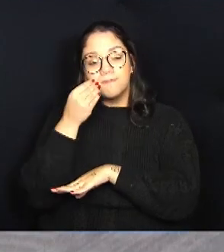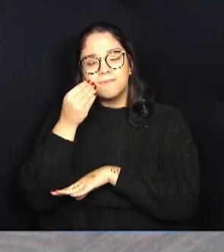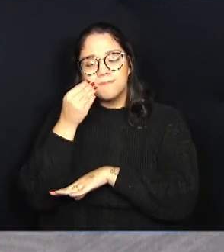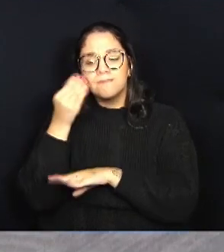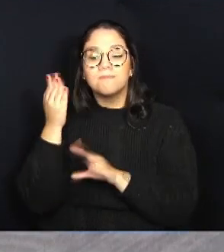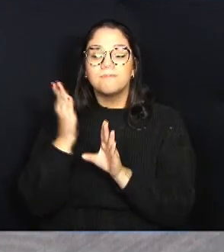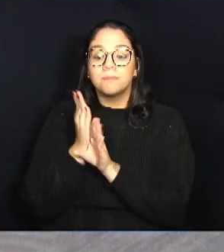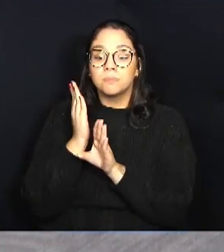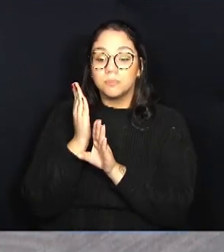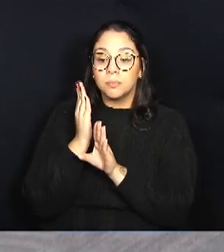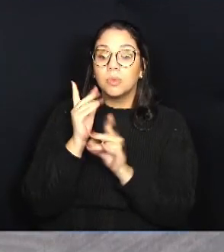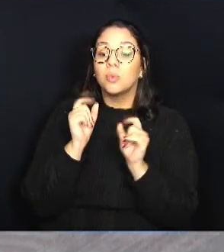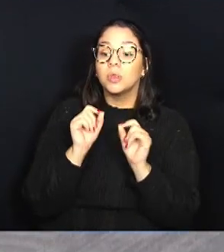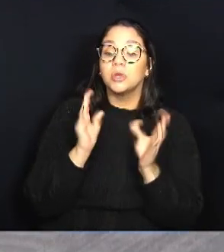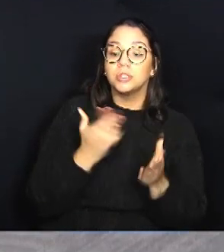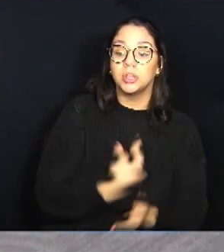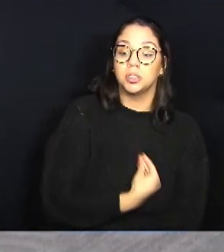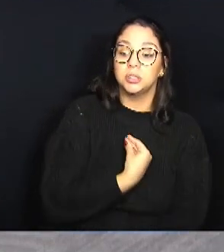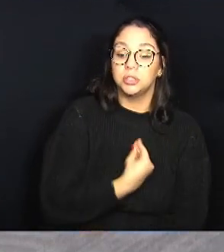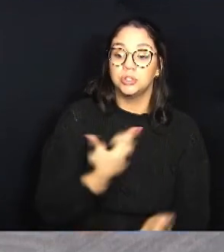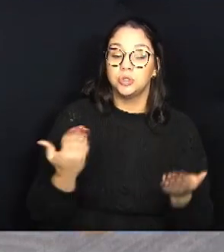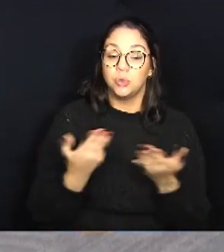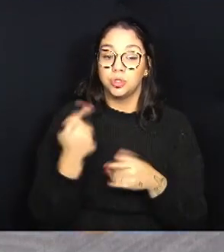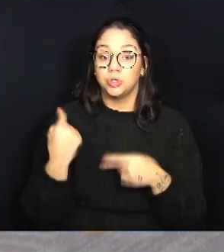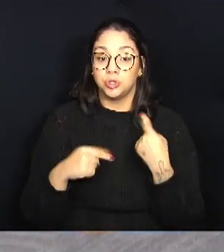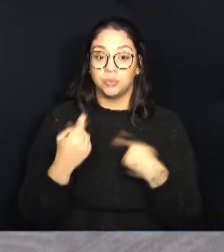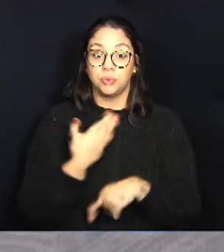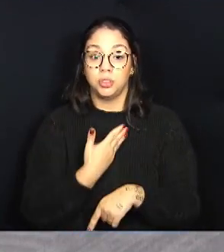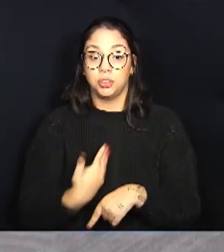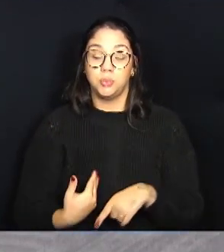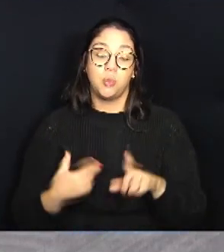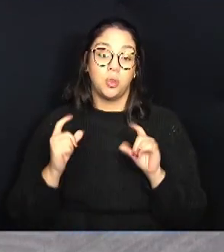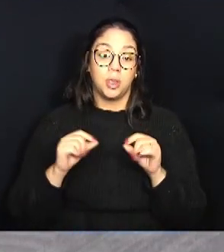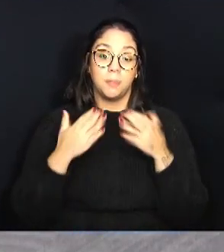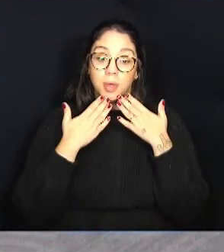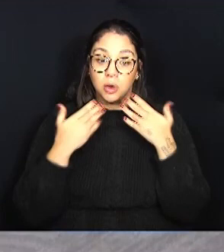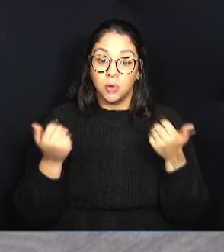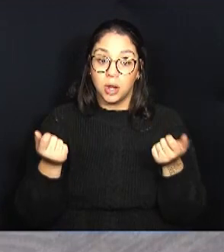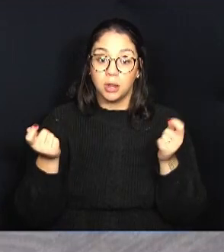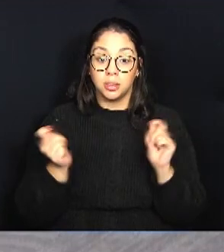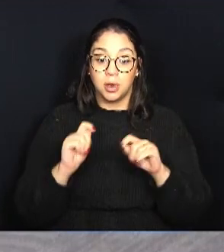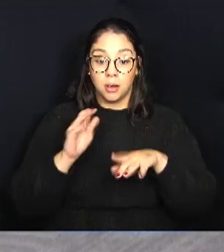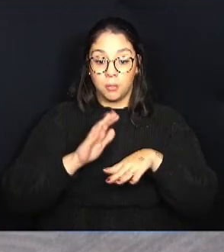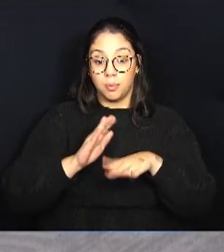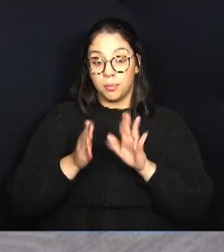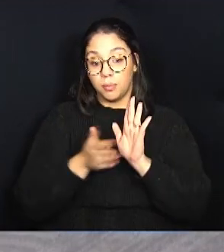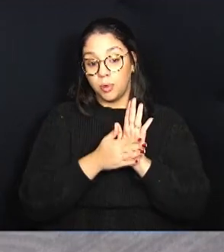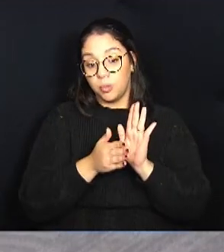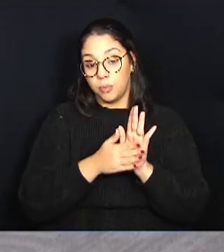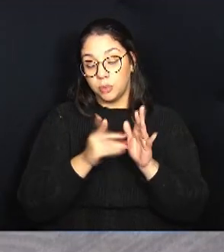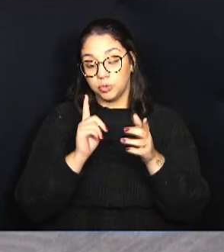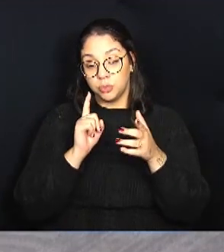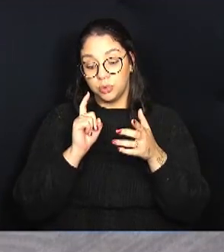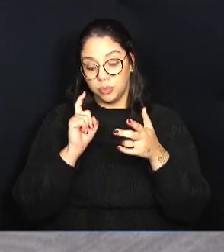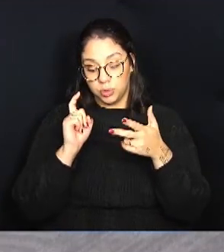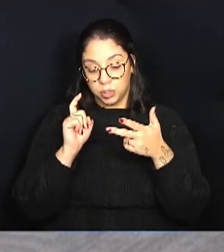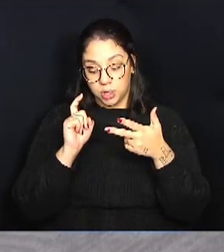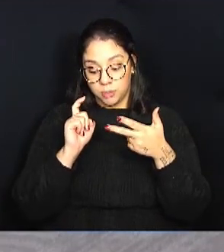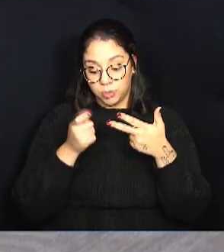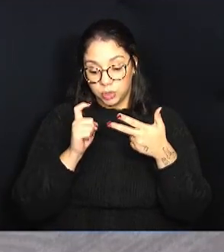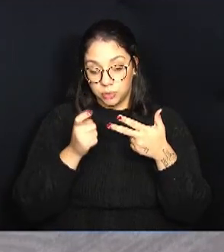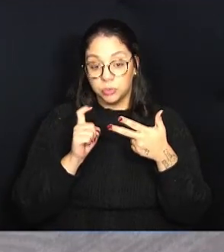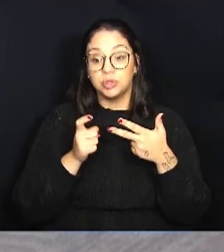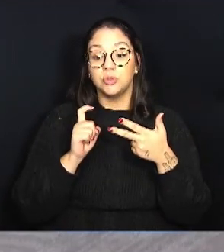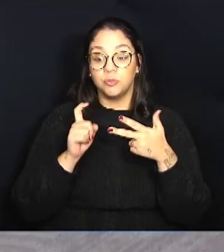diagnosticar o que existe hoje em termos de política pública e o que pode ser melhorado e proposto para o Poder Executivo fazer